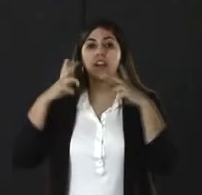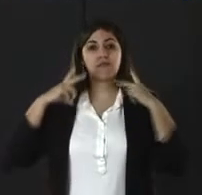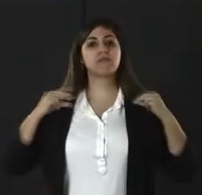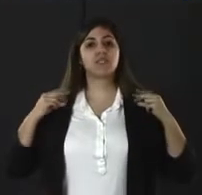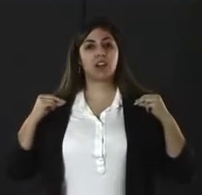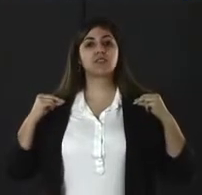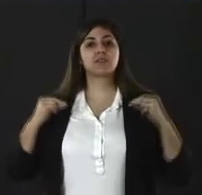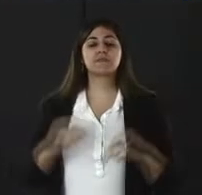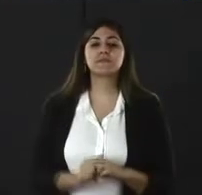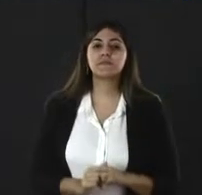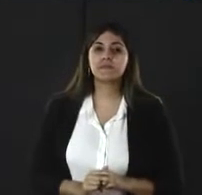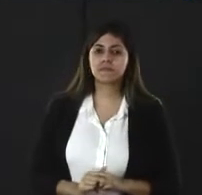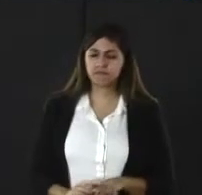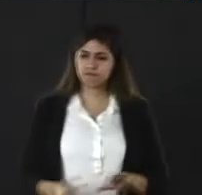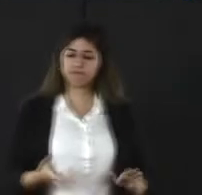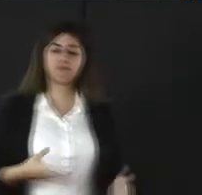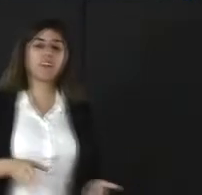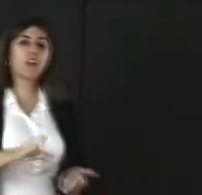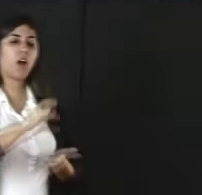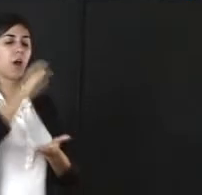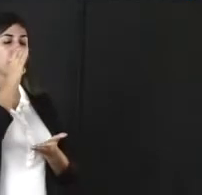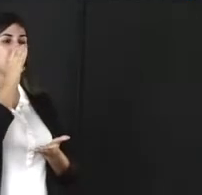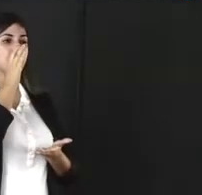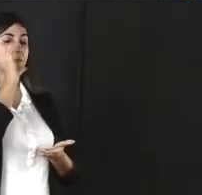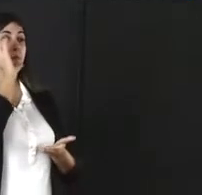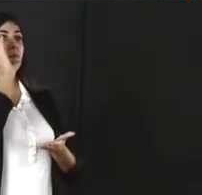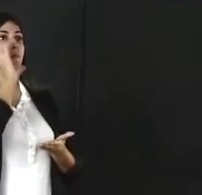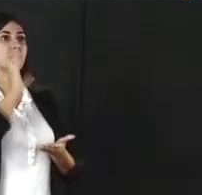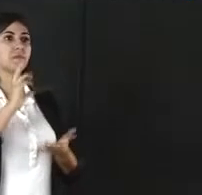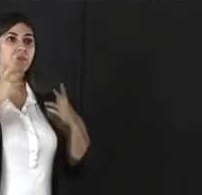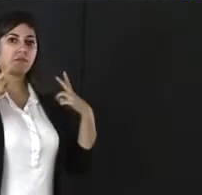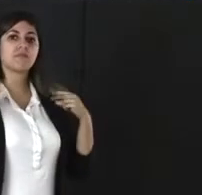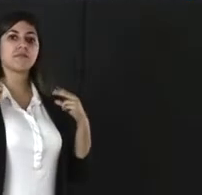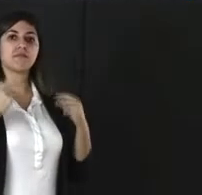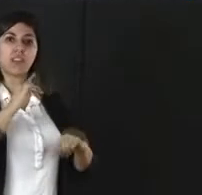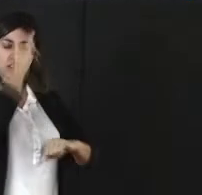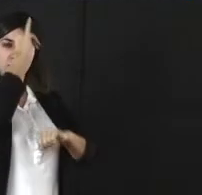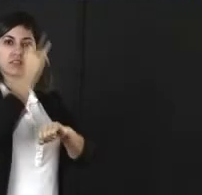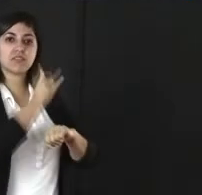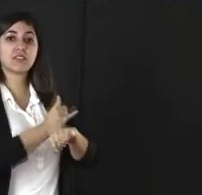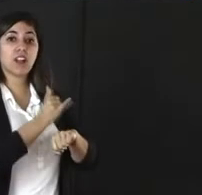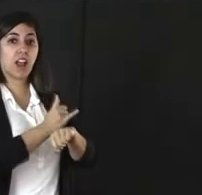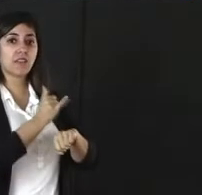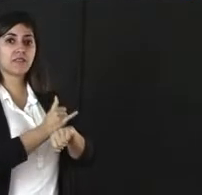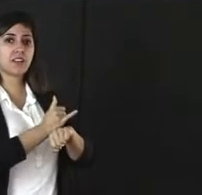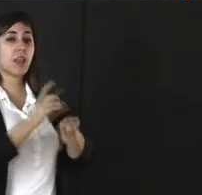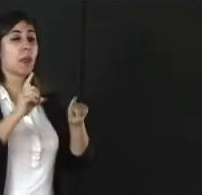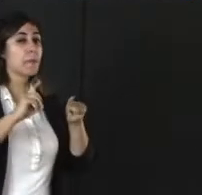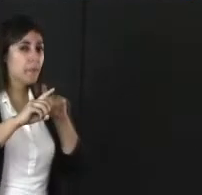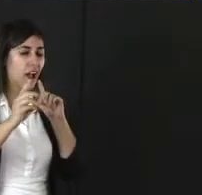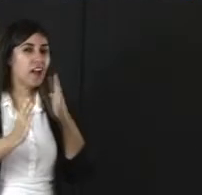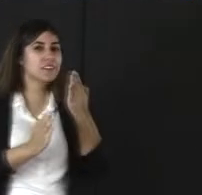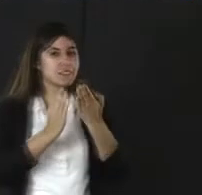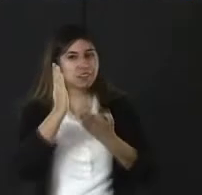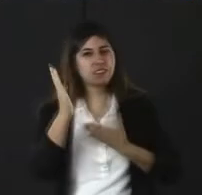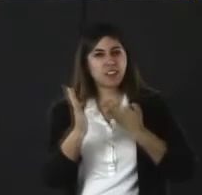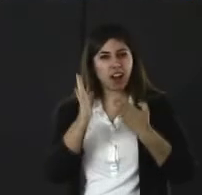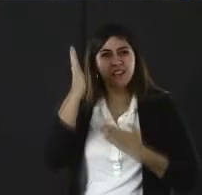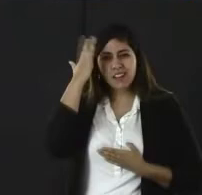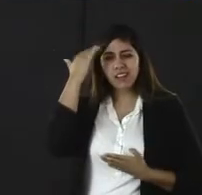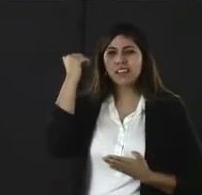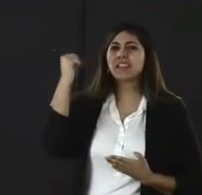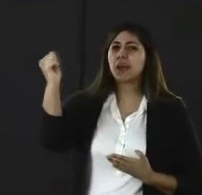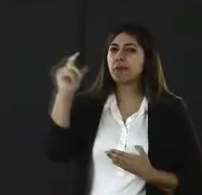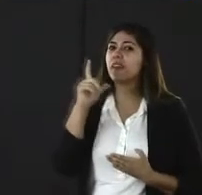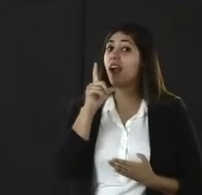água transformada em vinho não sabendo de onde viera se bem que o sabiam os serventes que haviam